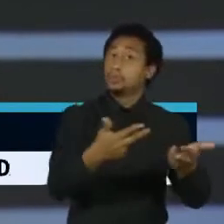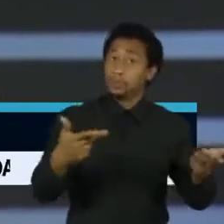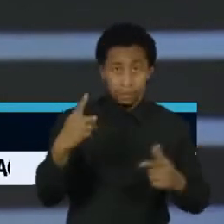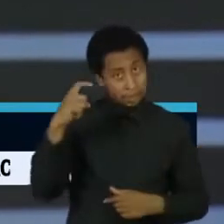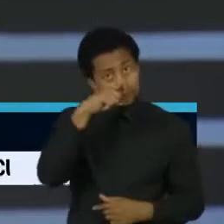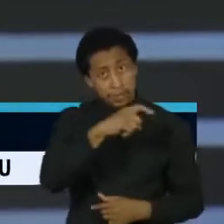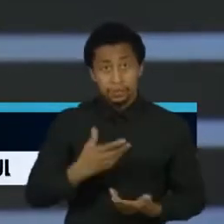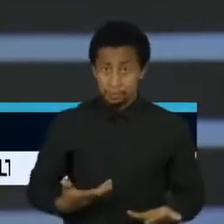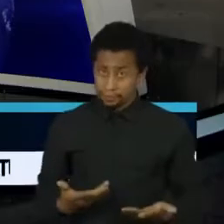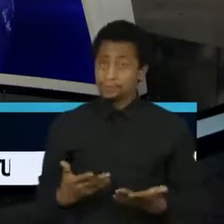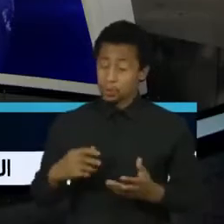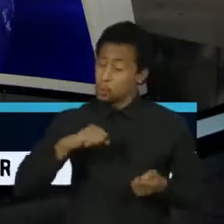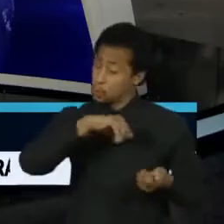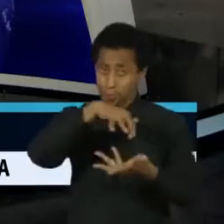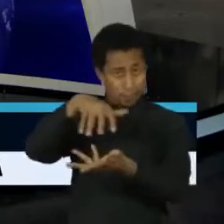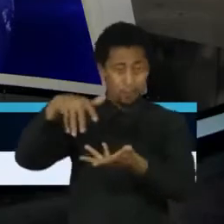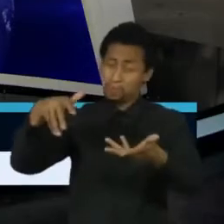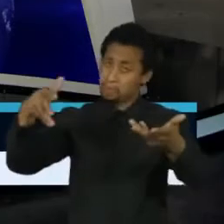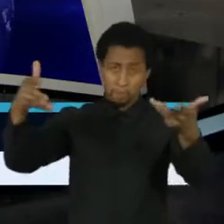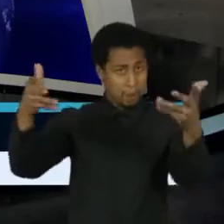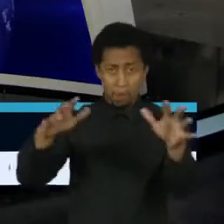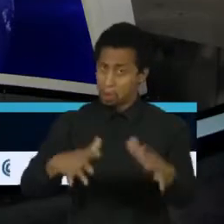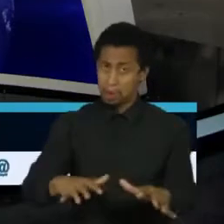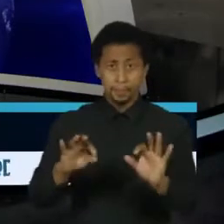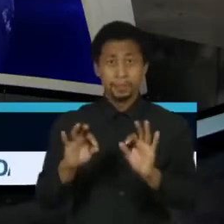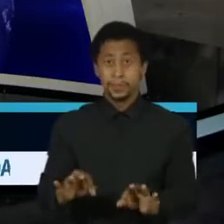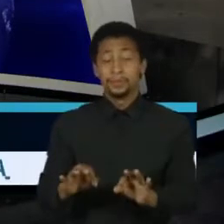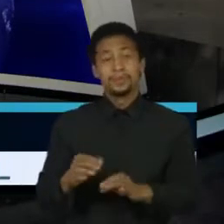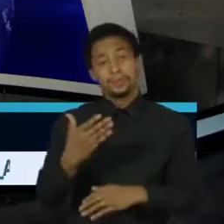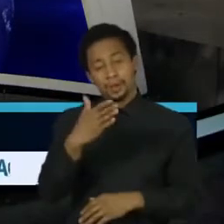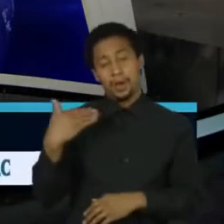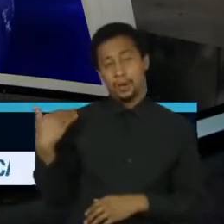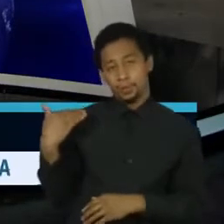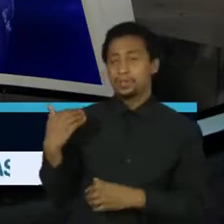Rosana fala, porque você olha e fala, no fundo,